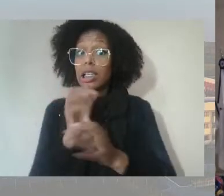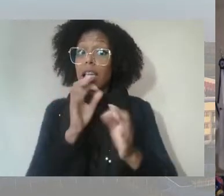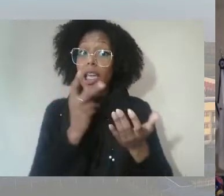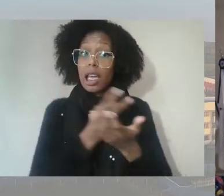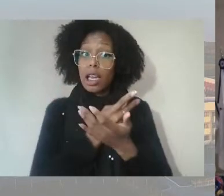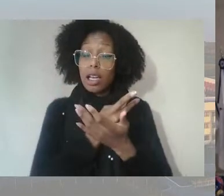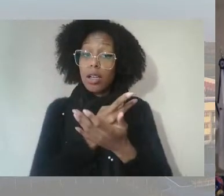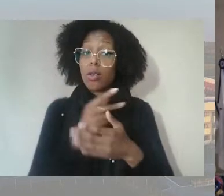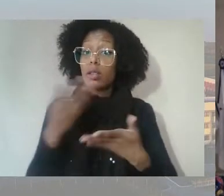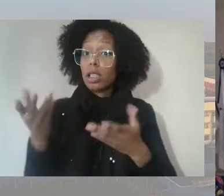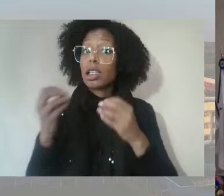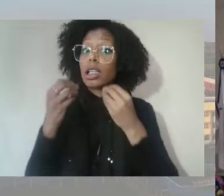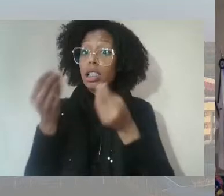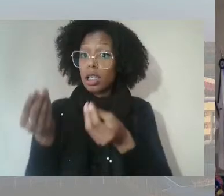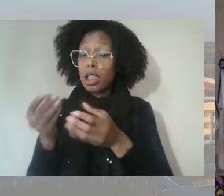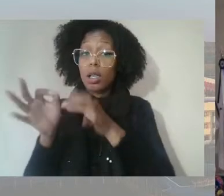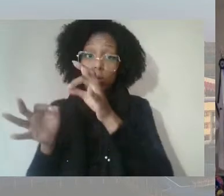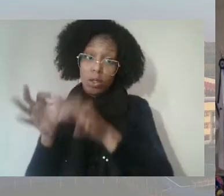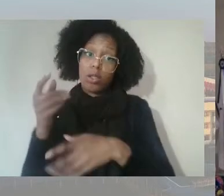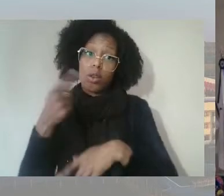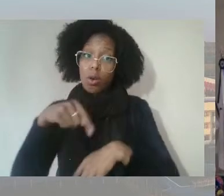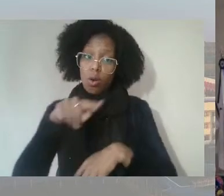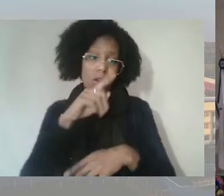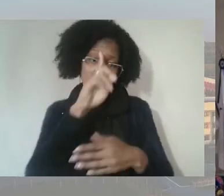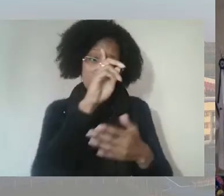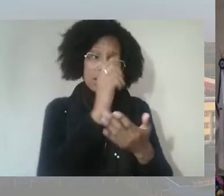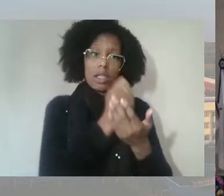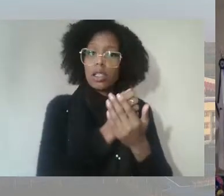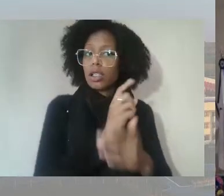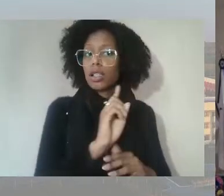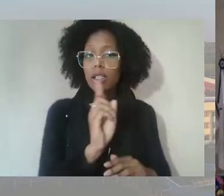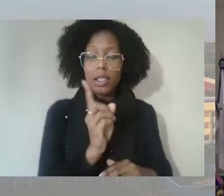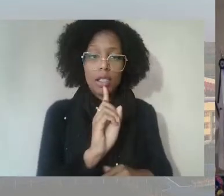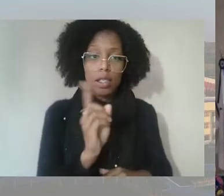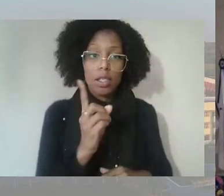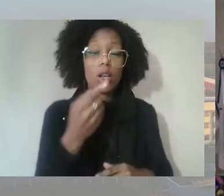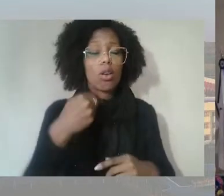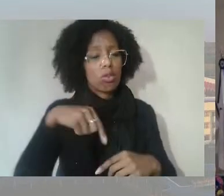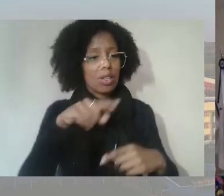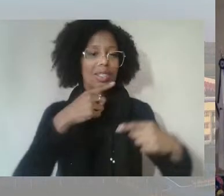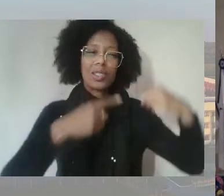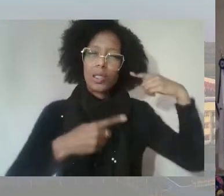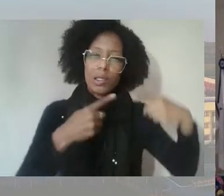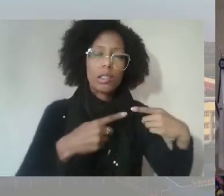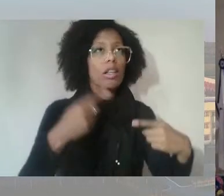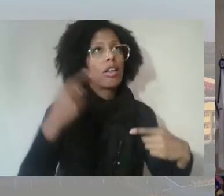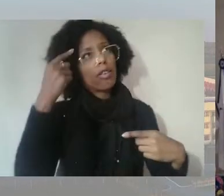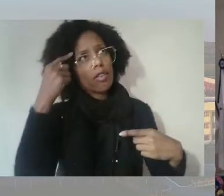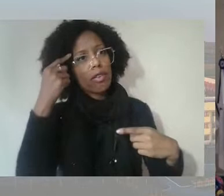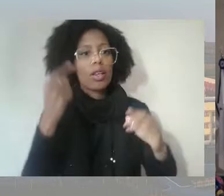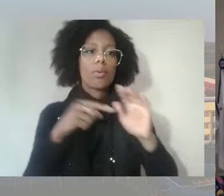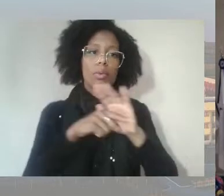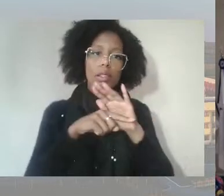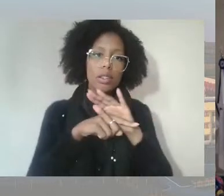é a esfera do judiciário, não é nós. Nós simplesmente questionamos a inoportunidade.